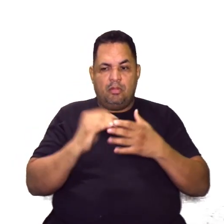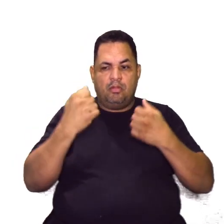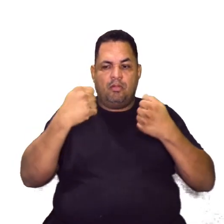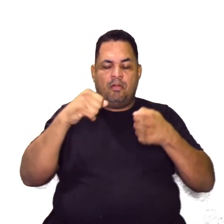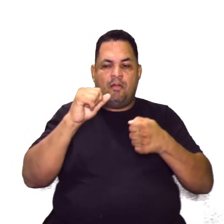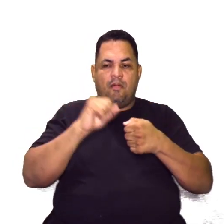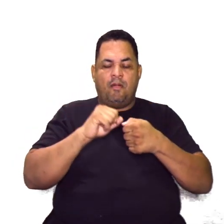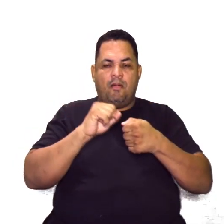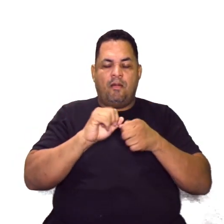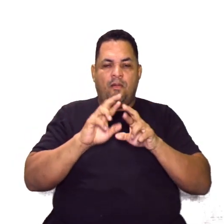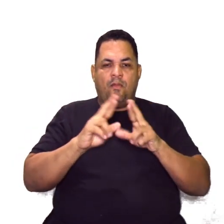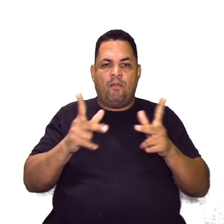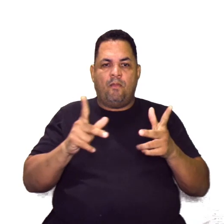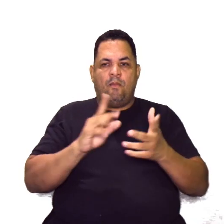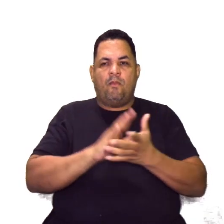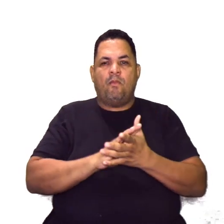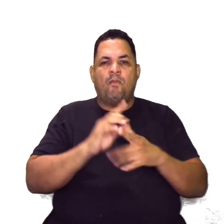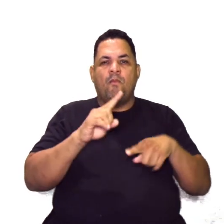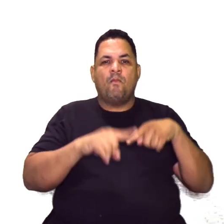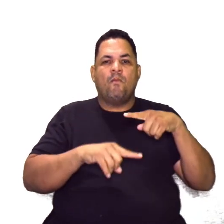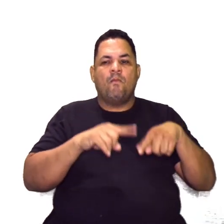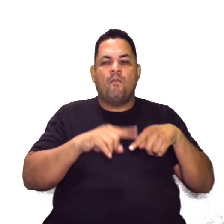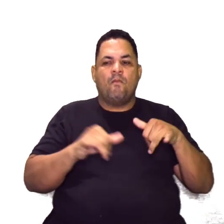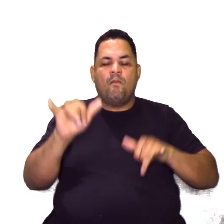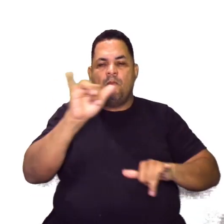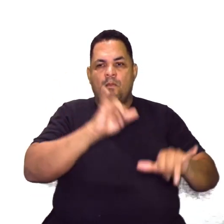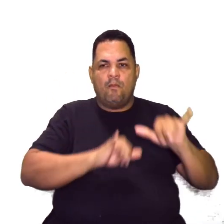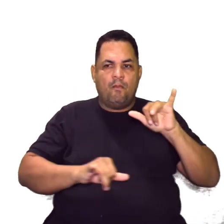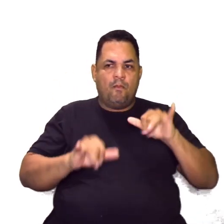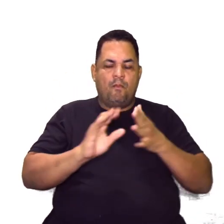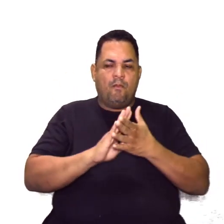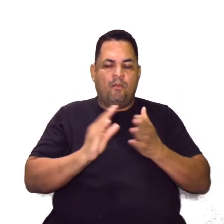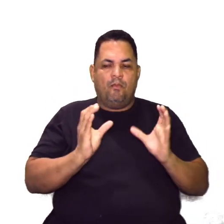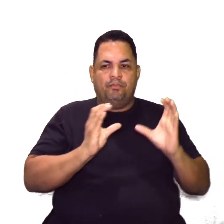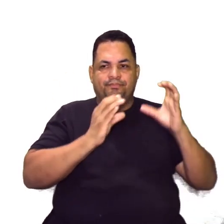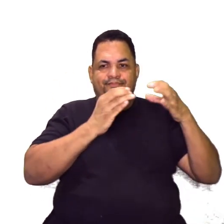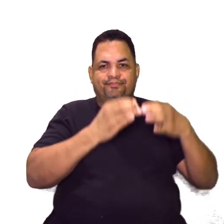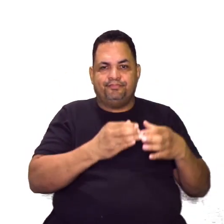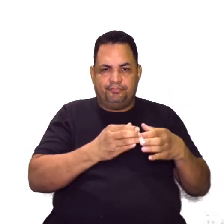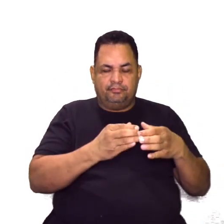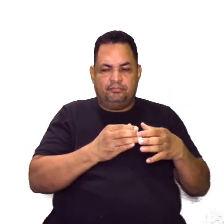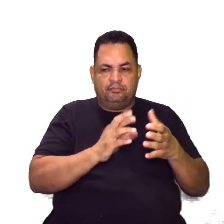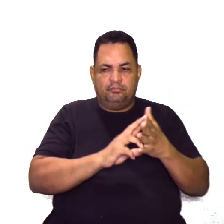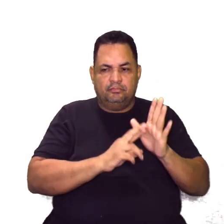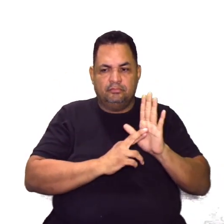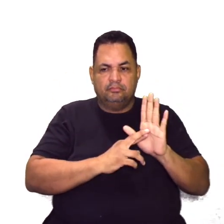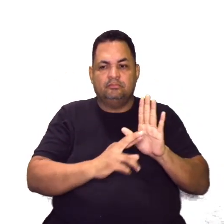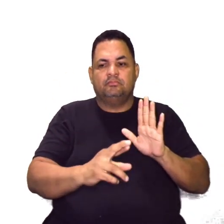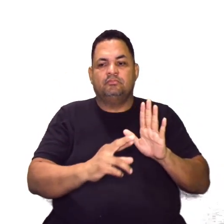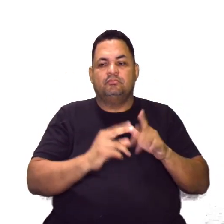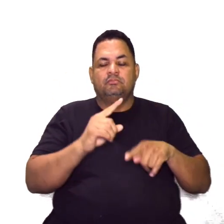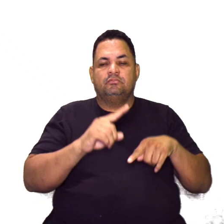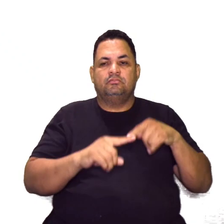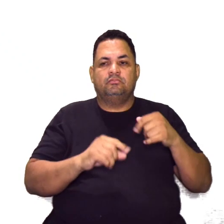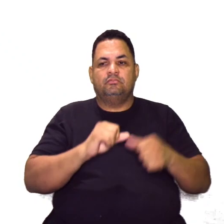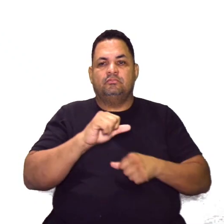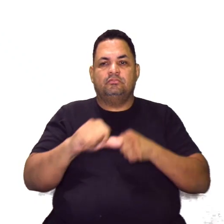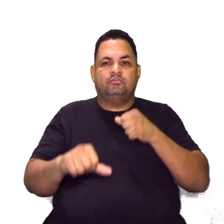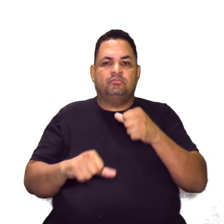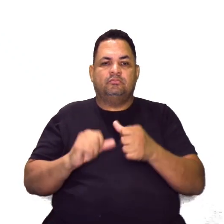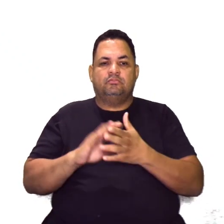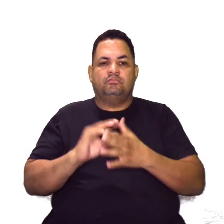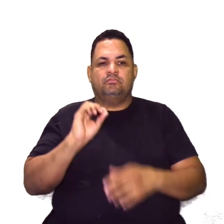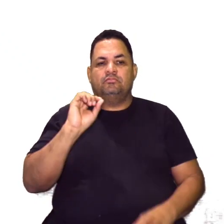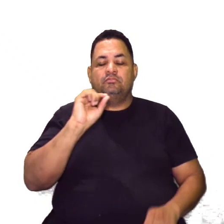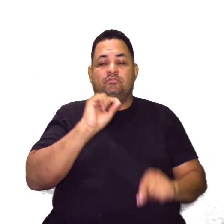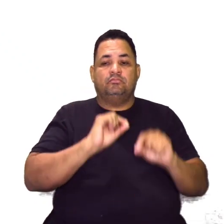permite fazer a distinção entre os elementos químicos, né, que estão agrupados como os elementos representativos de transição, o